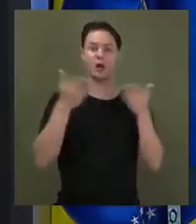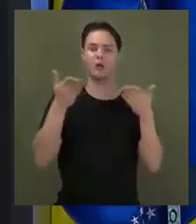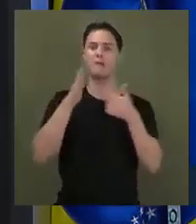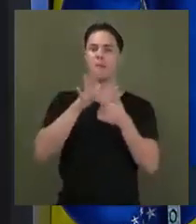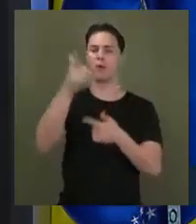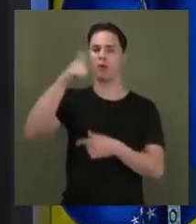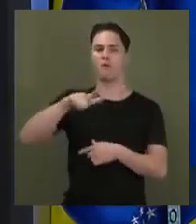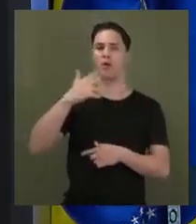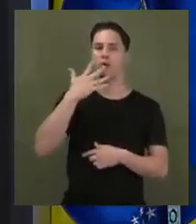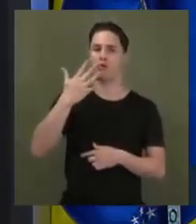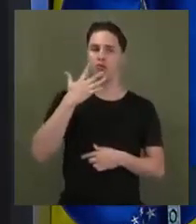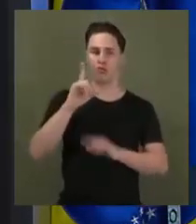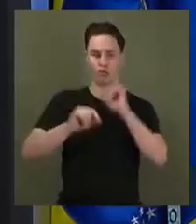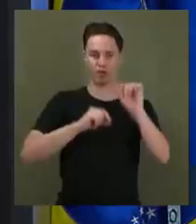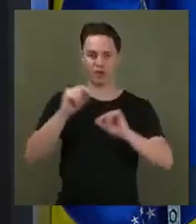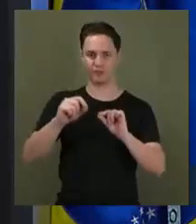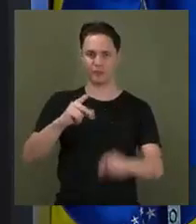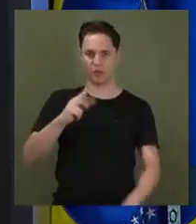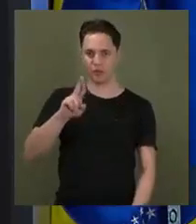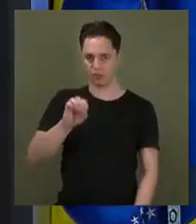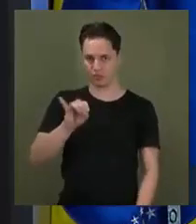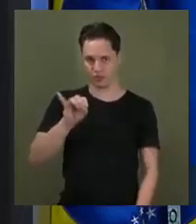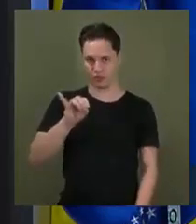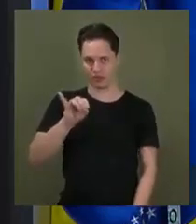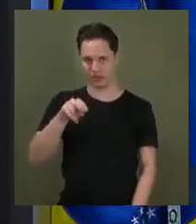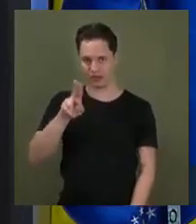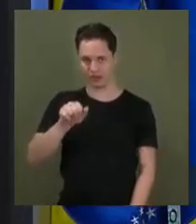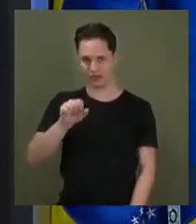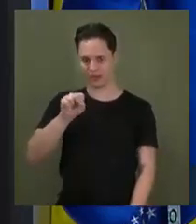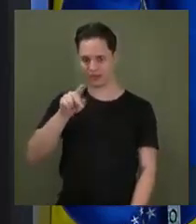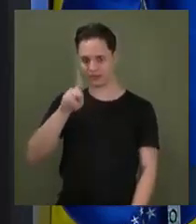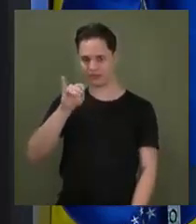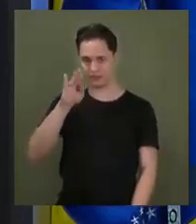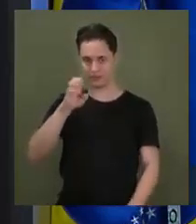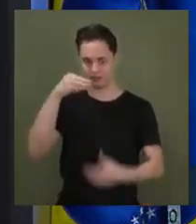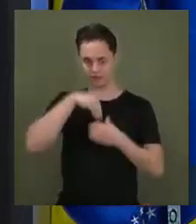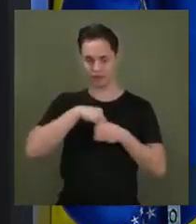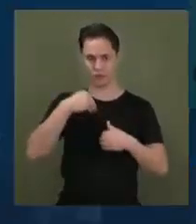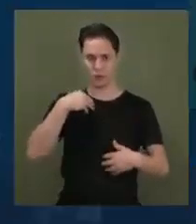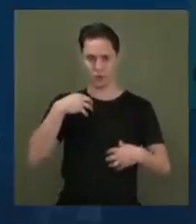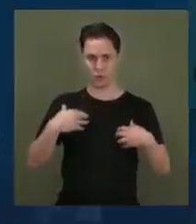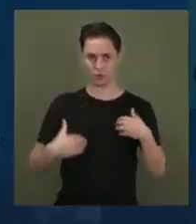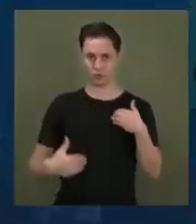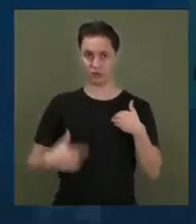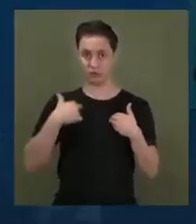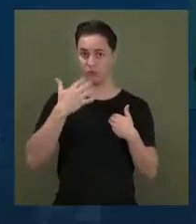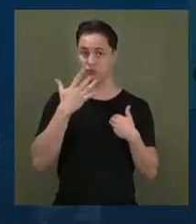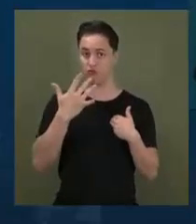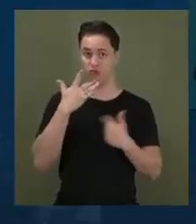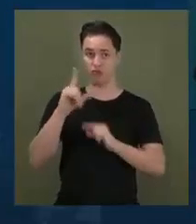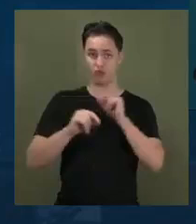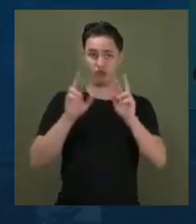novo, de proteína spike, ferrugem nas células do corpo. E a coloração de